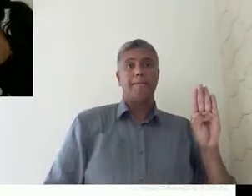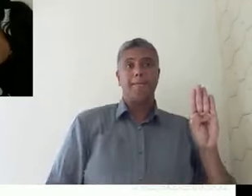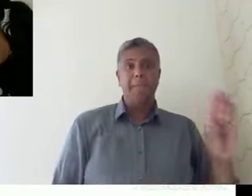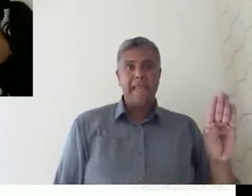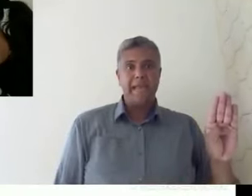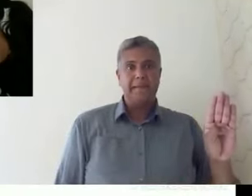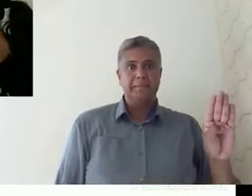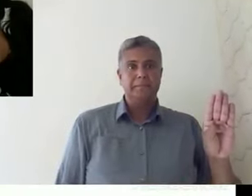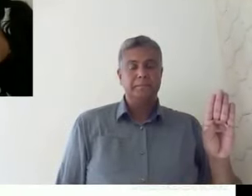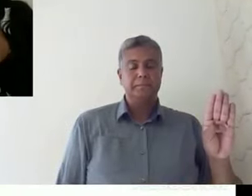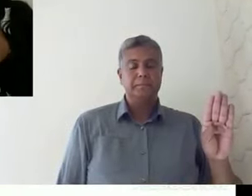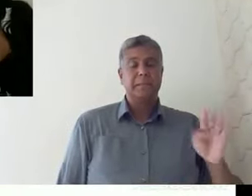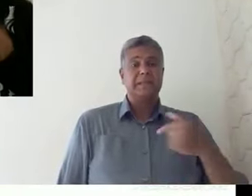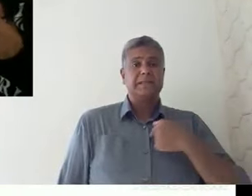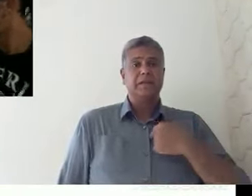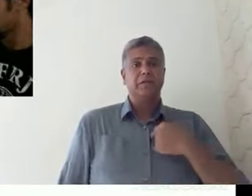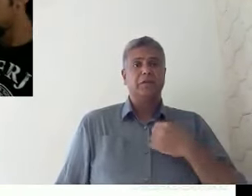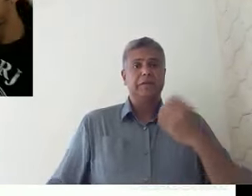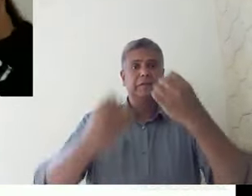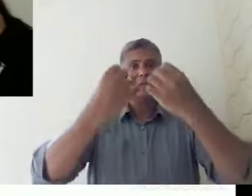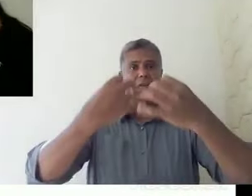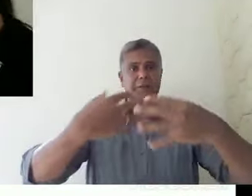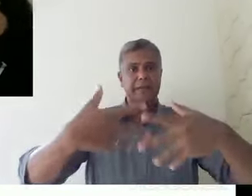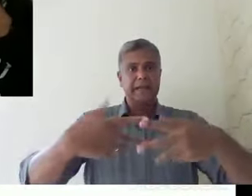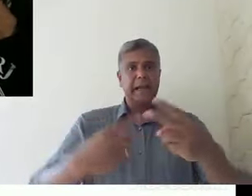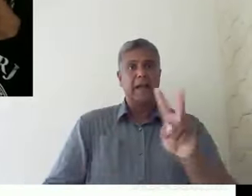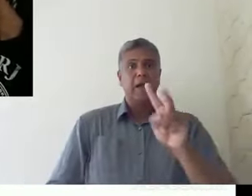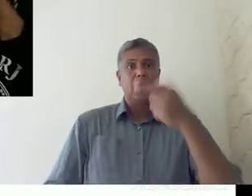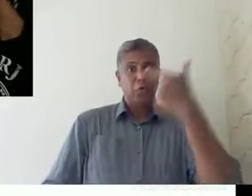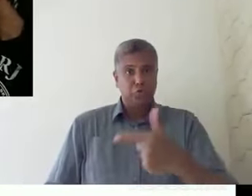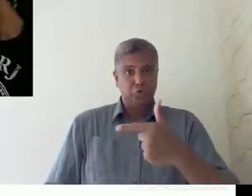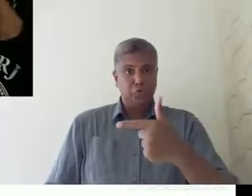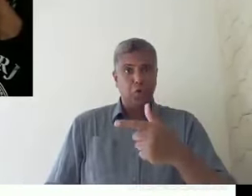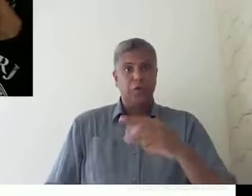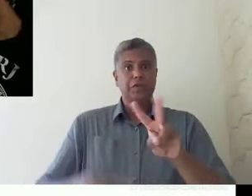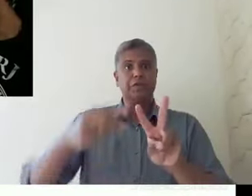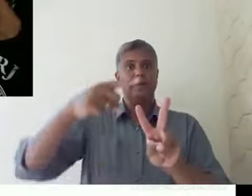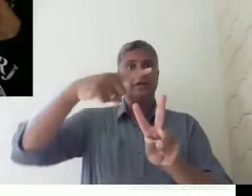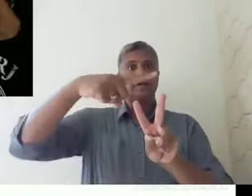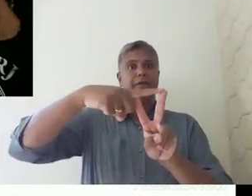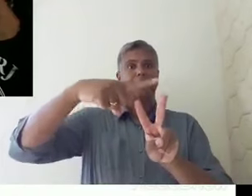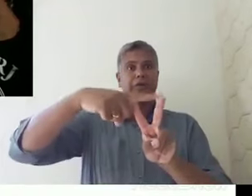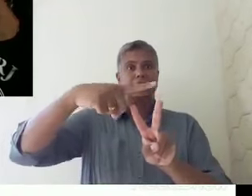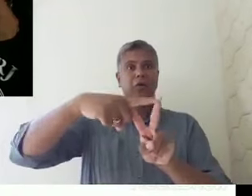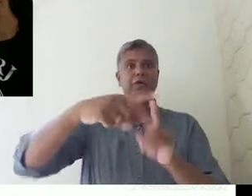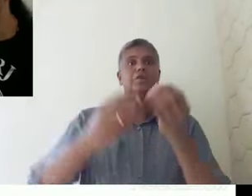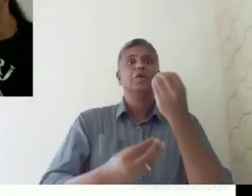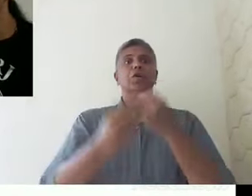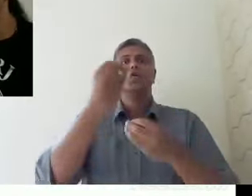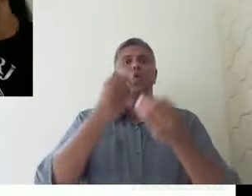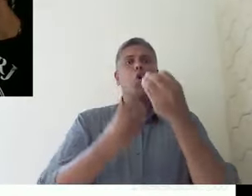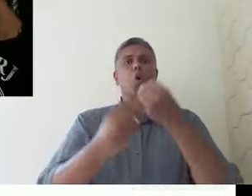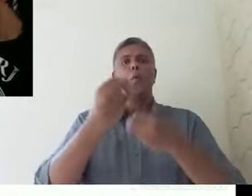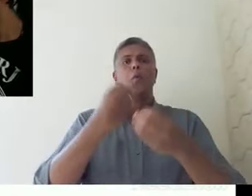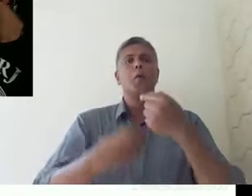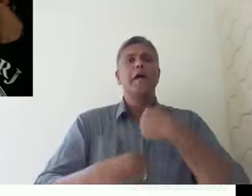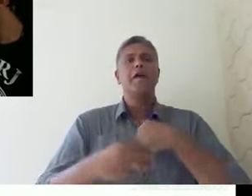B. Se eu fosse descrever esses vetores com módulo, direção e